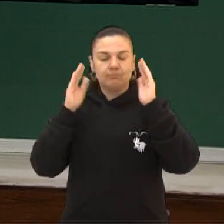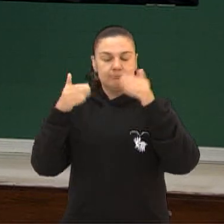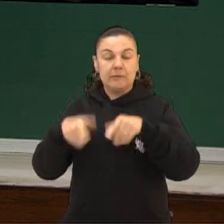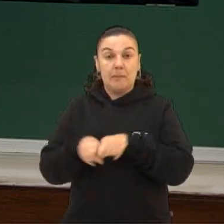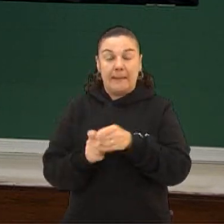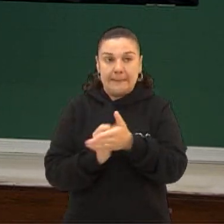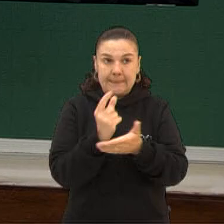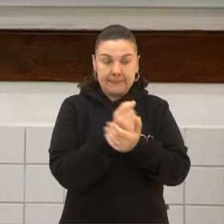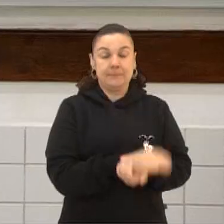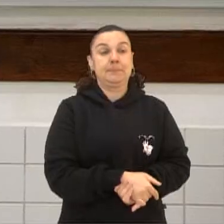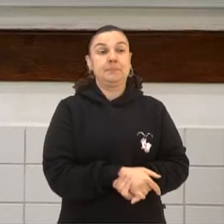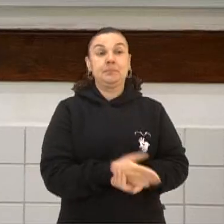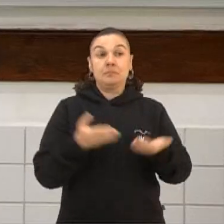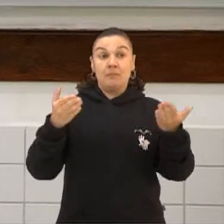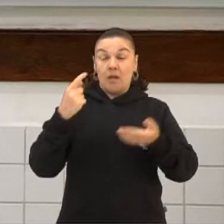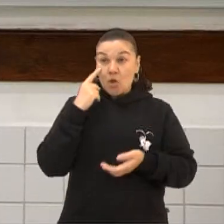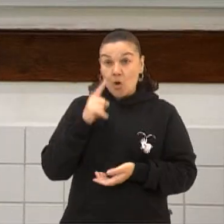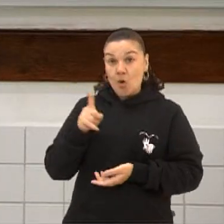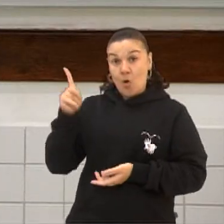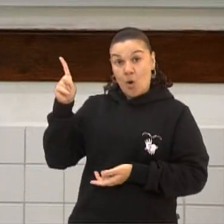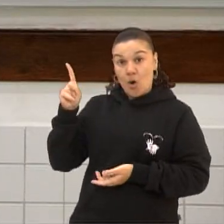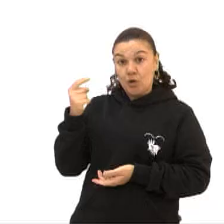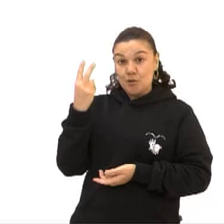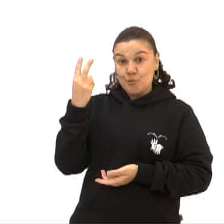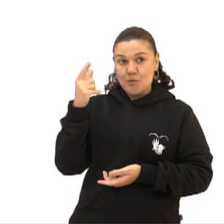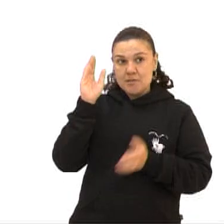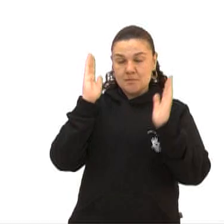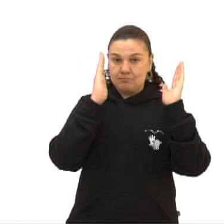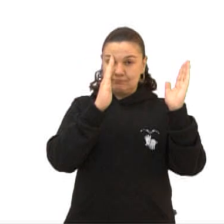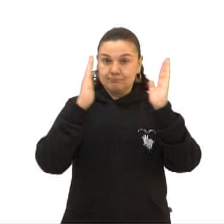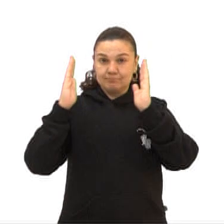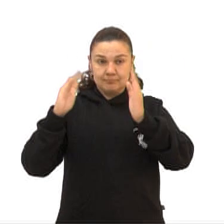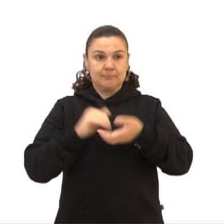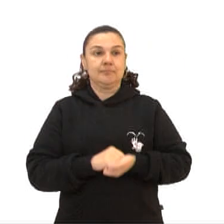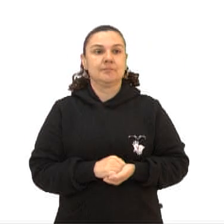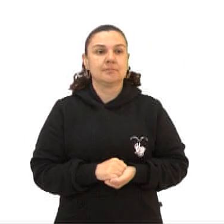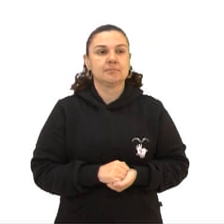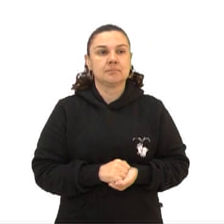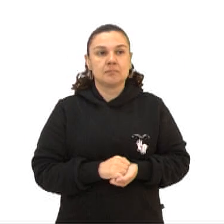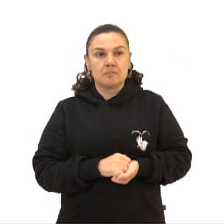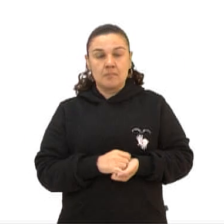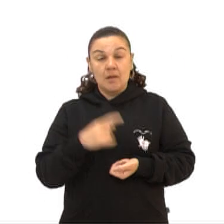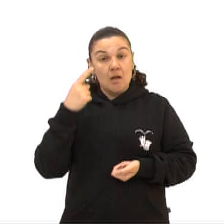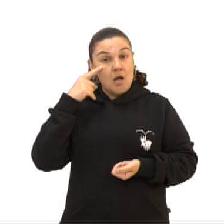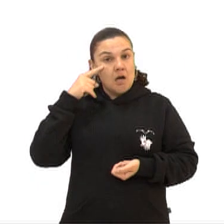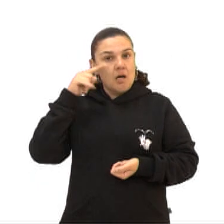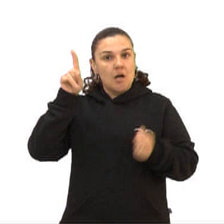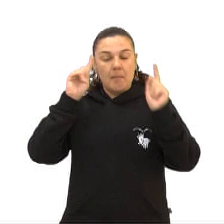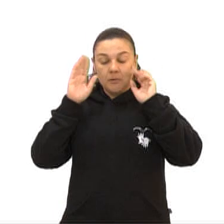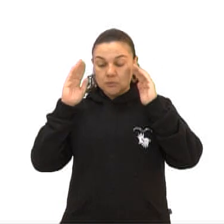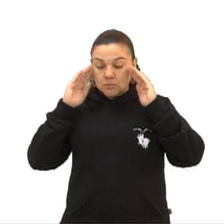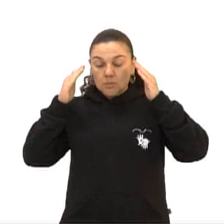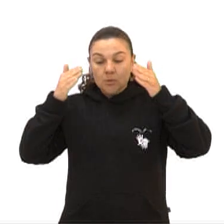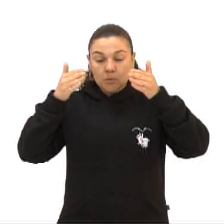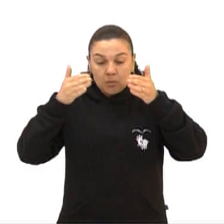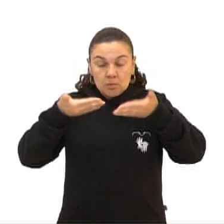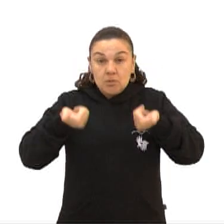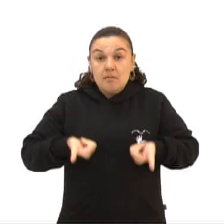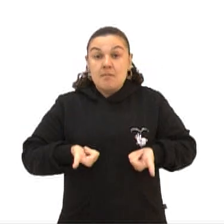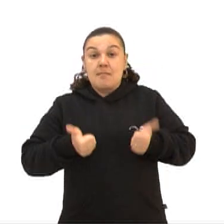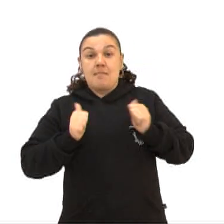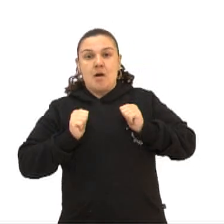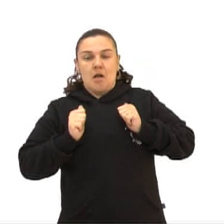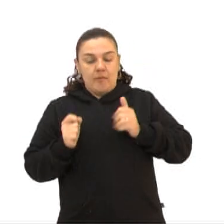Então aqui tem essas duas imagens que nos levam à seguinte reflexão. Olha só, muitas vezes a gente é alienado, né, nesse universo do consumo, a